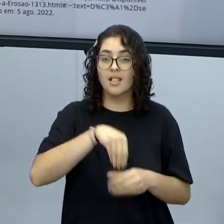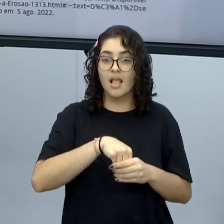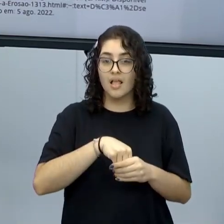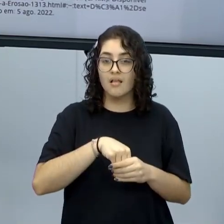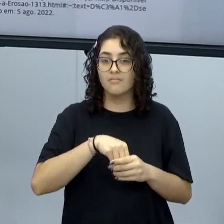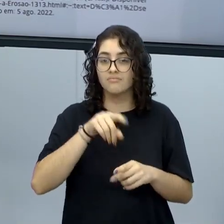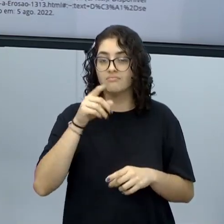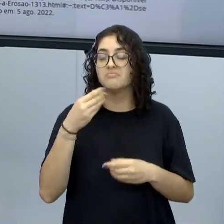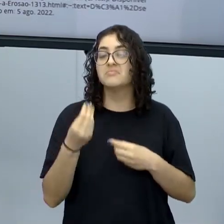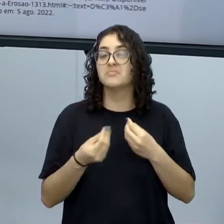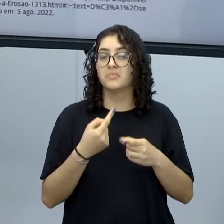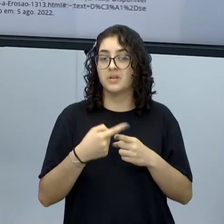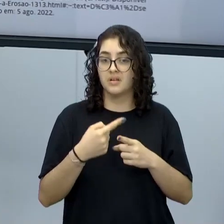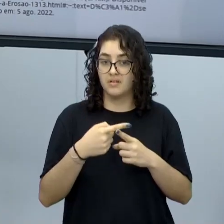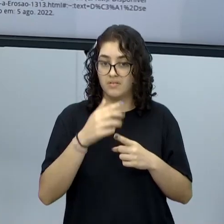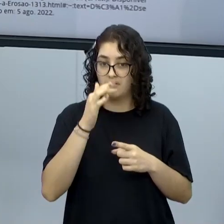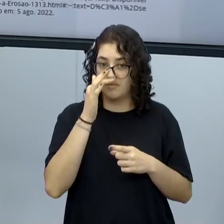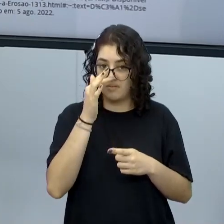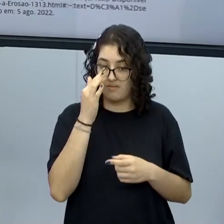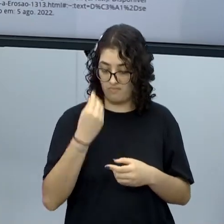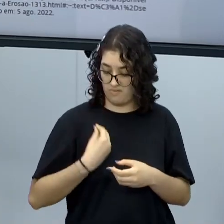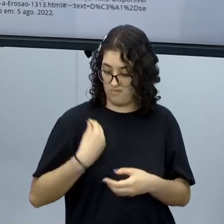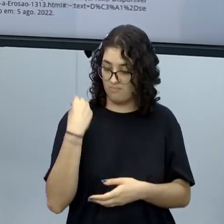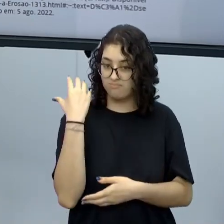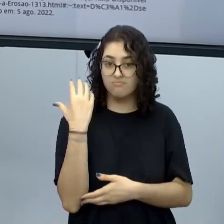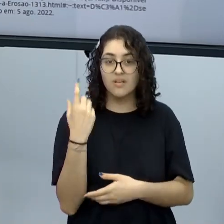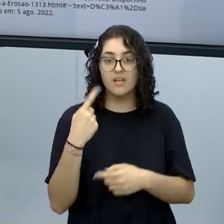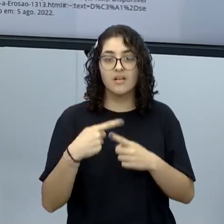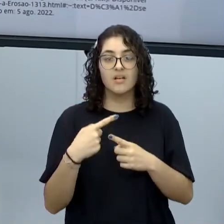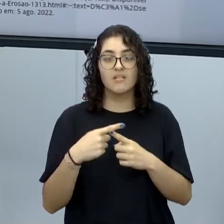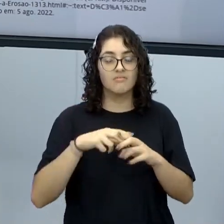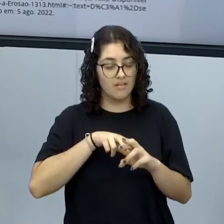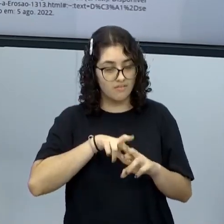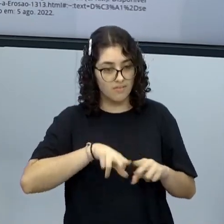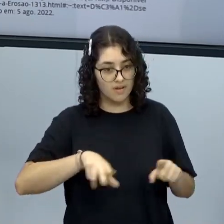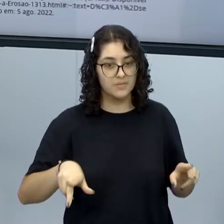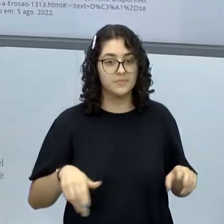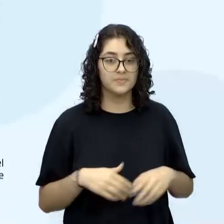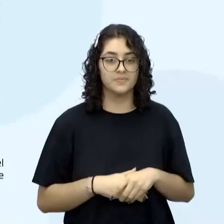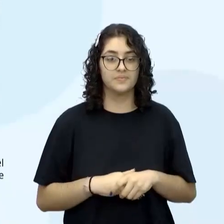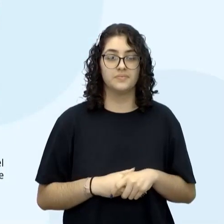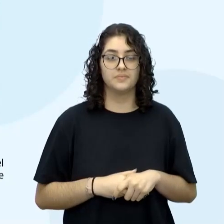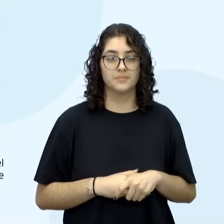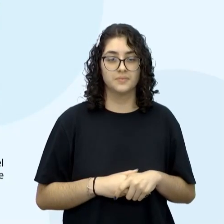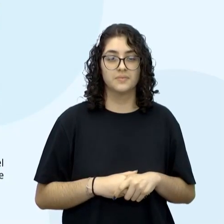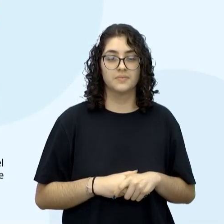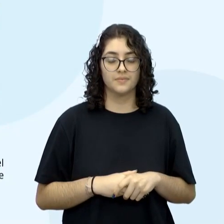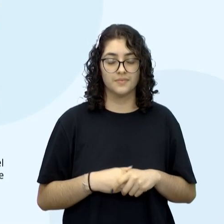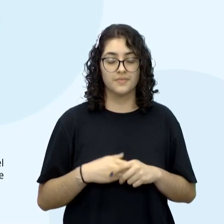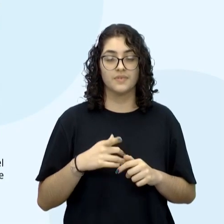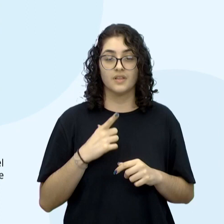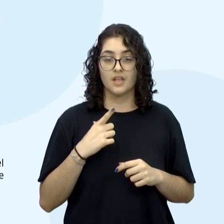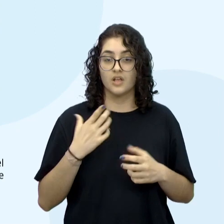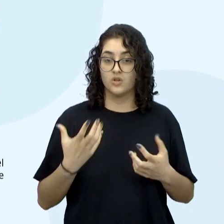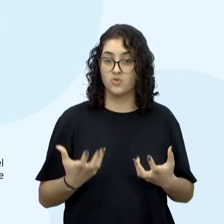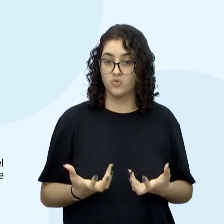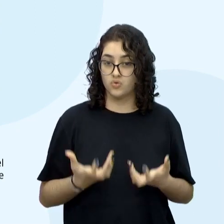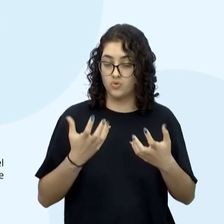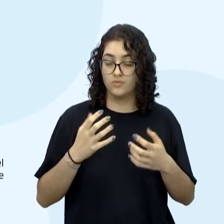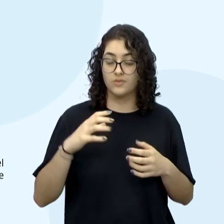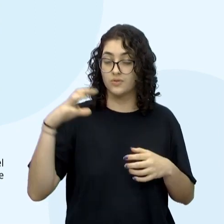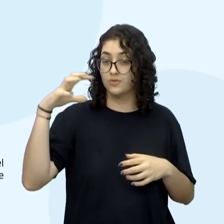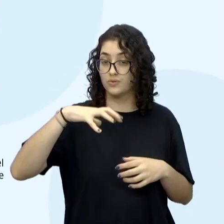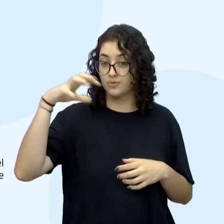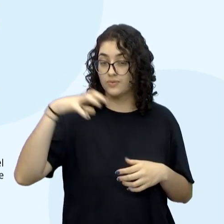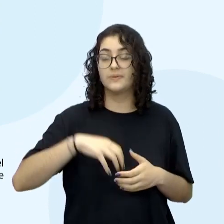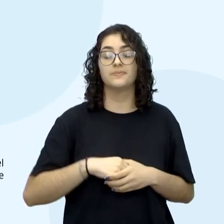justamente para essa planta viver nesse solo, é porque eles são parecidos, né? A gente, então, tem a erosão da chuva, né? E